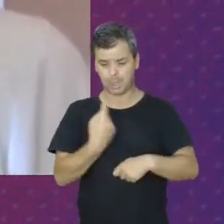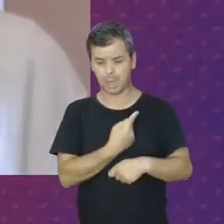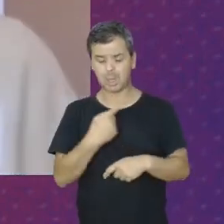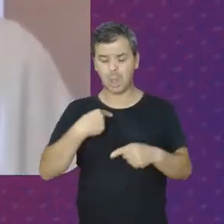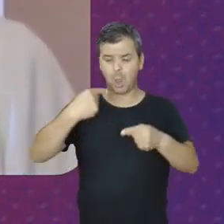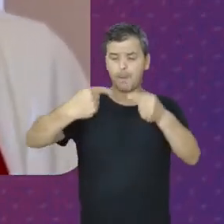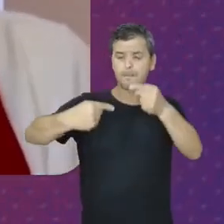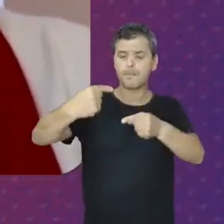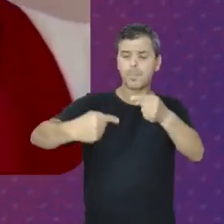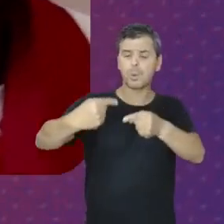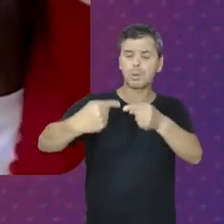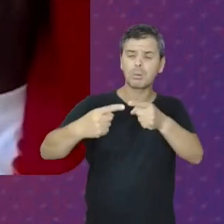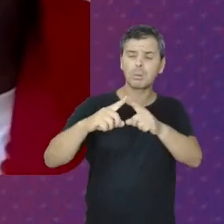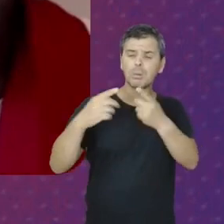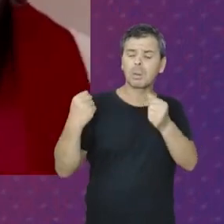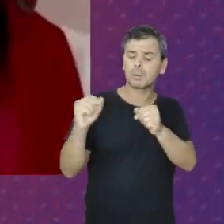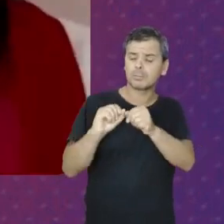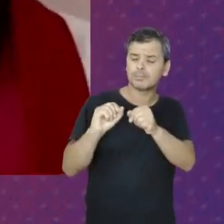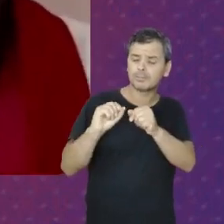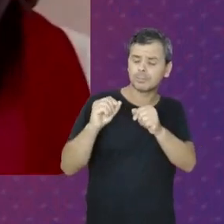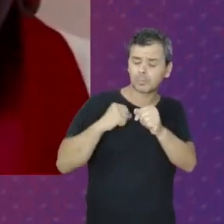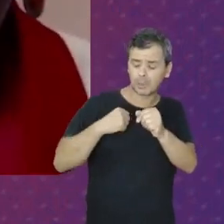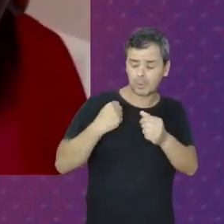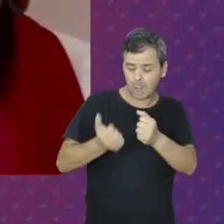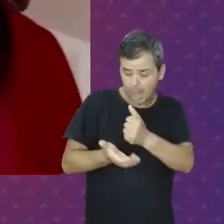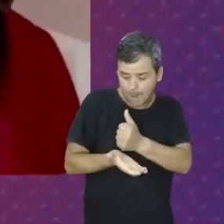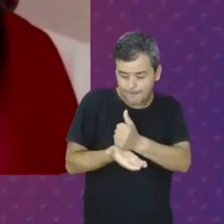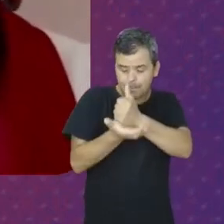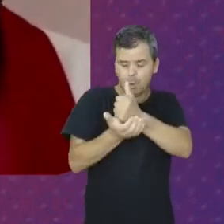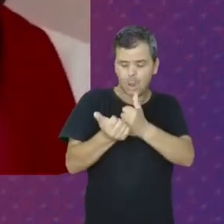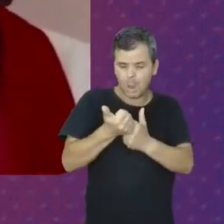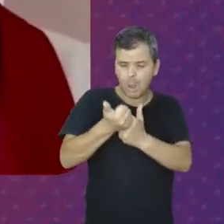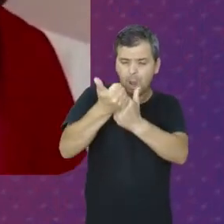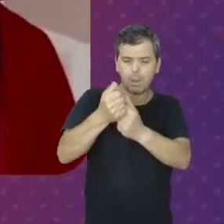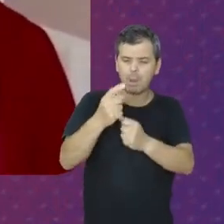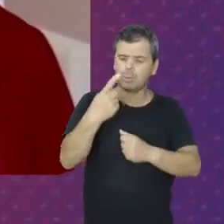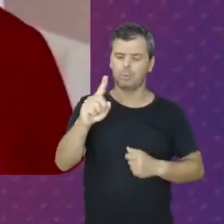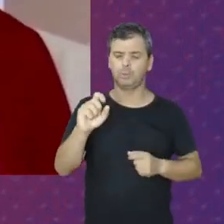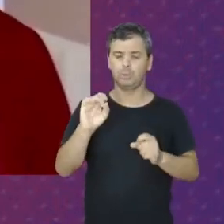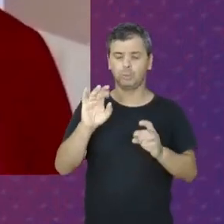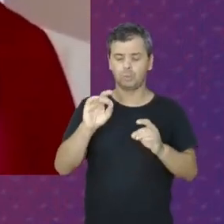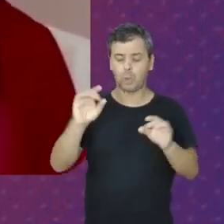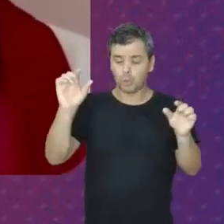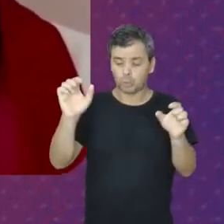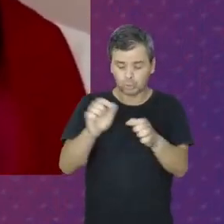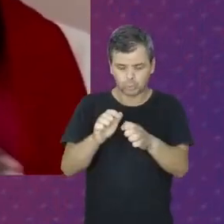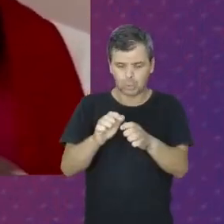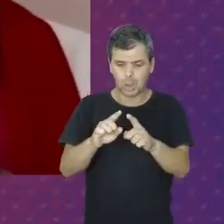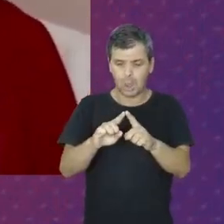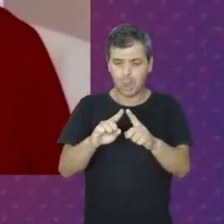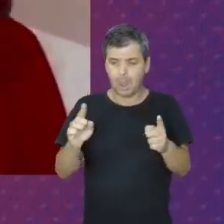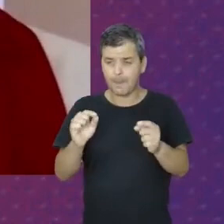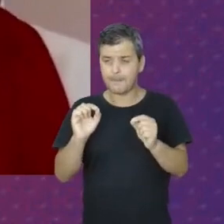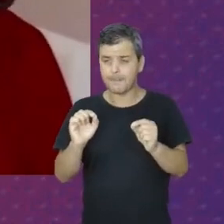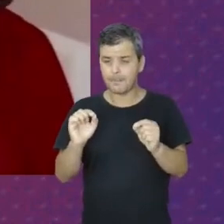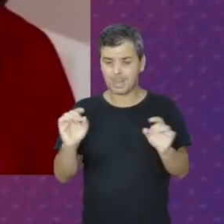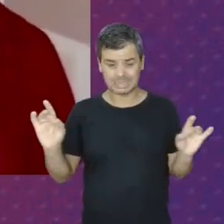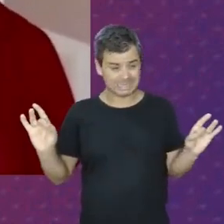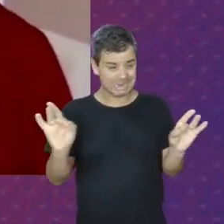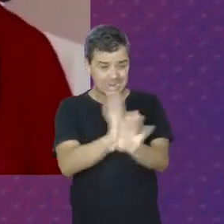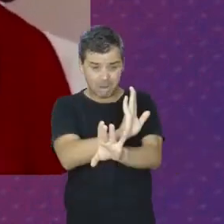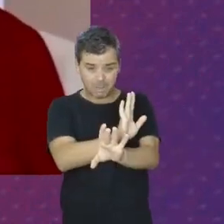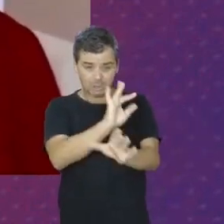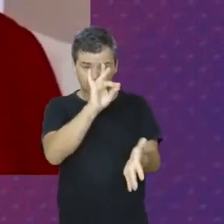alguma política que, de fato, venha contribuir para não só minimizar, mas para